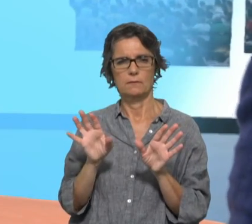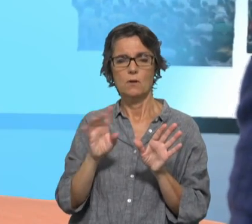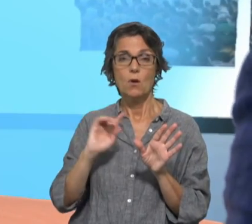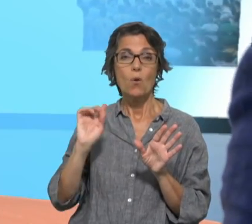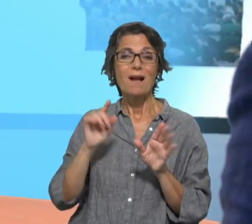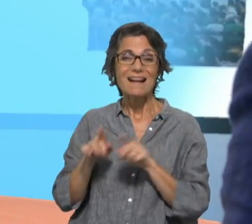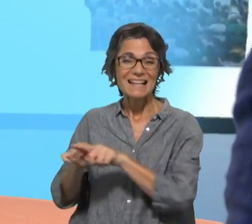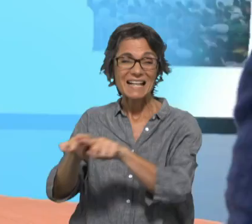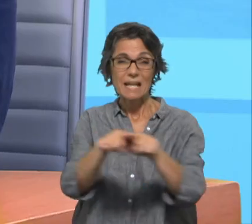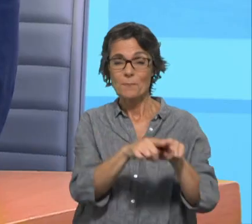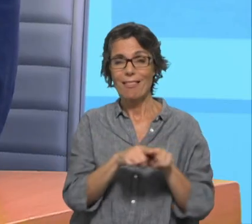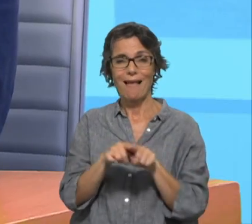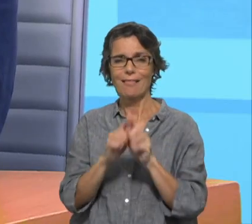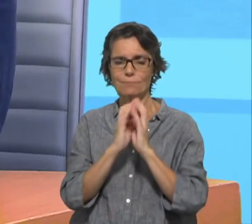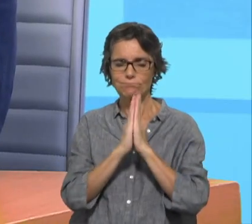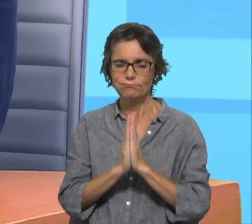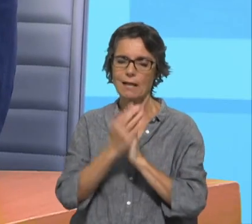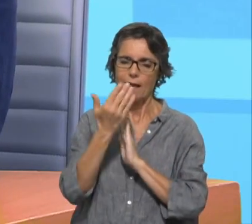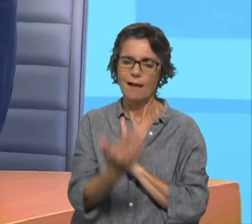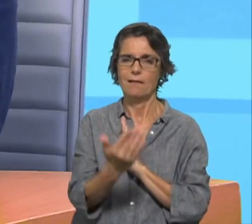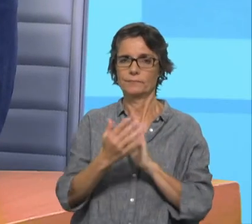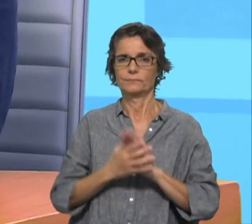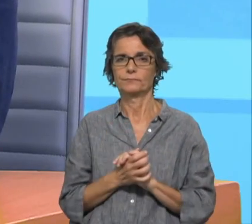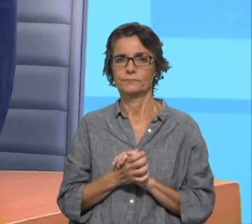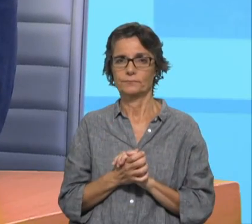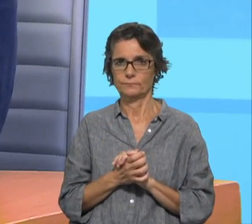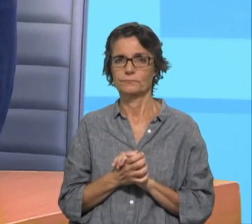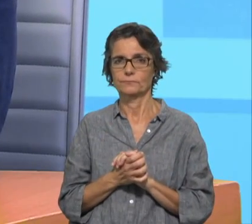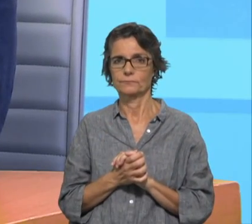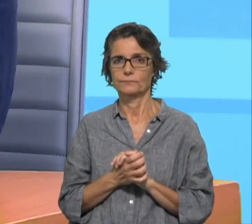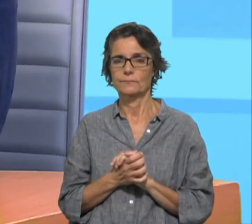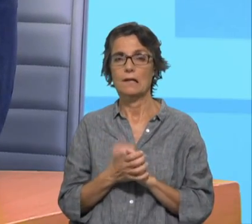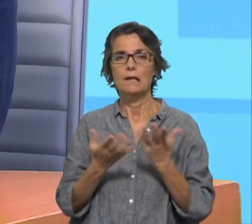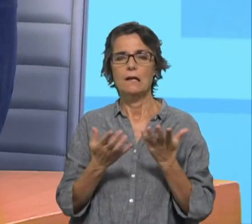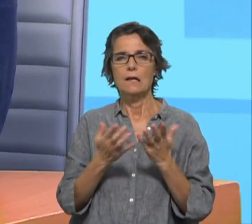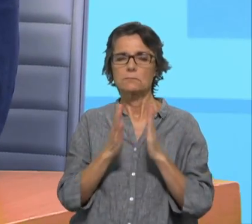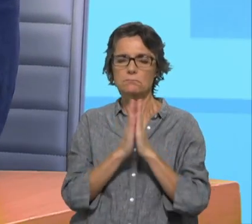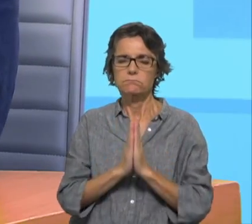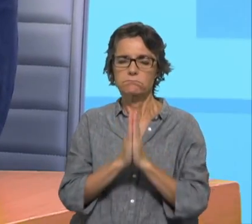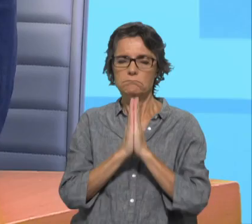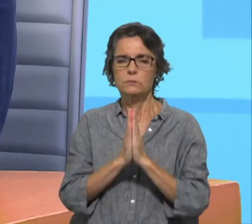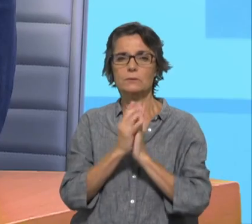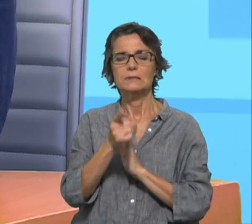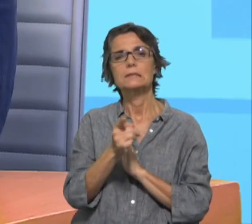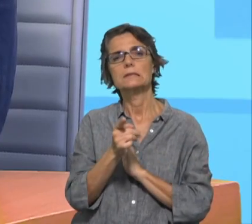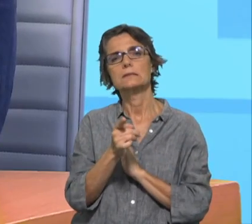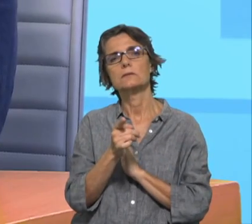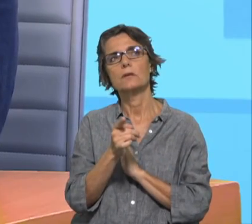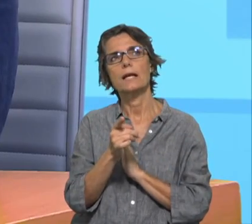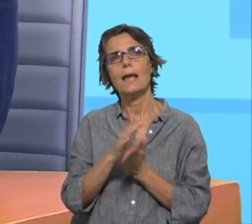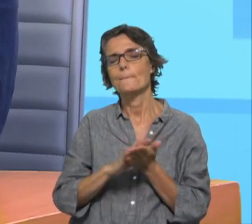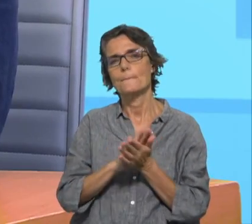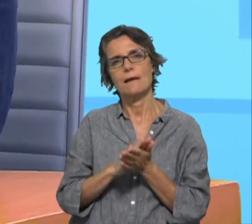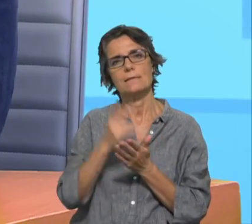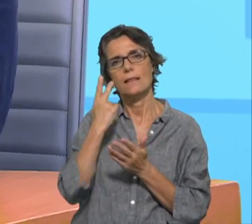une-nos, centra-nos. Não é? A Eucaristia percebemos quanto, na verdade, a Eucaristia é a fonte e o cume da vida da Igreja. Outras